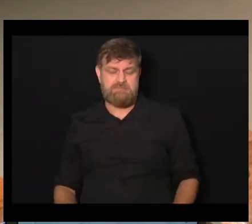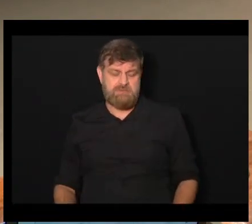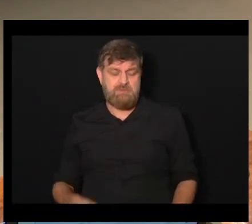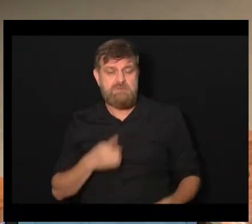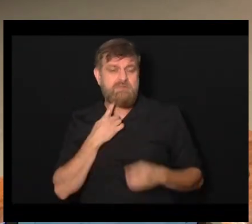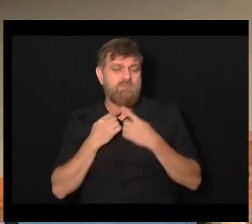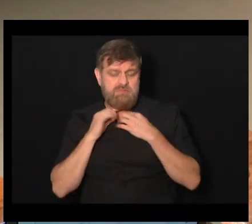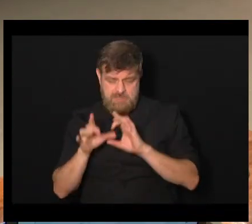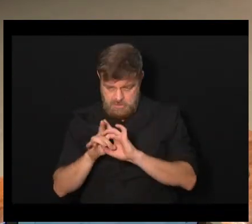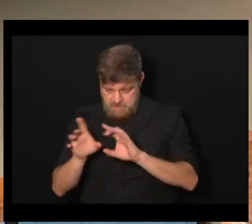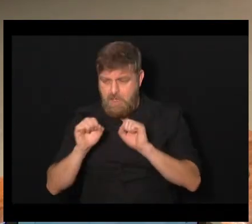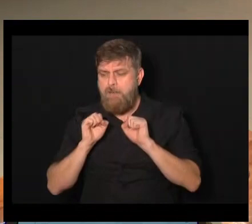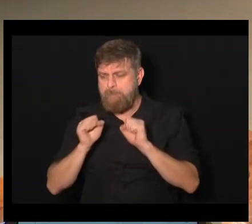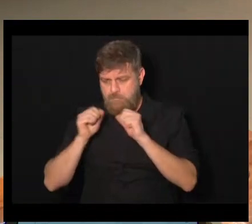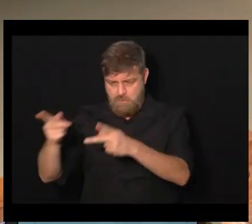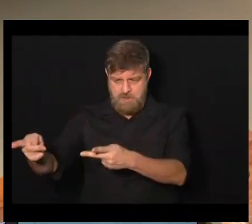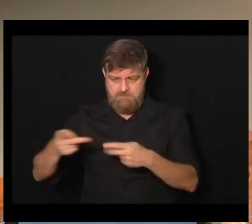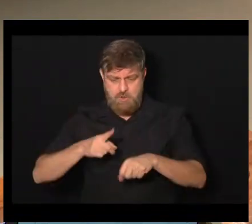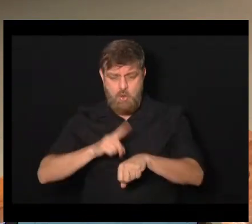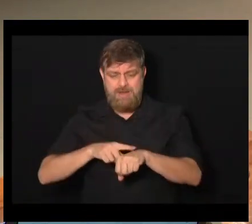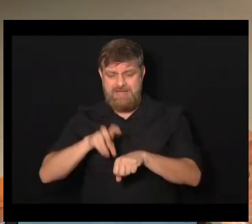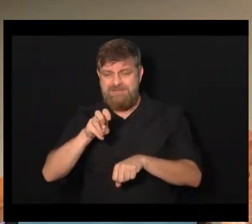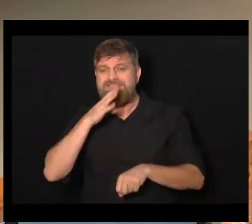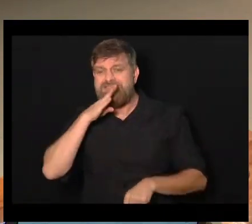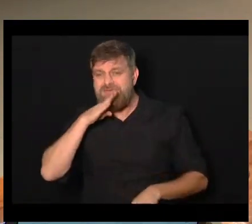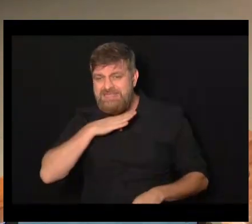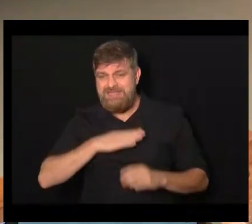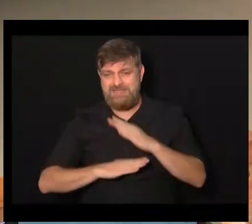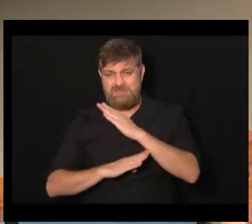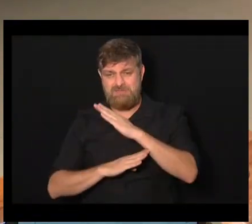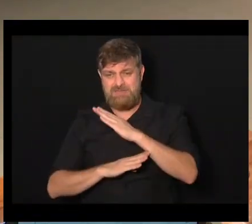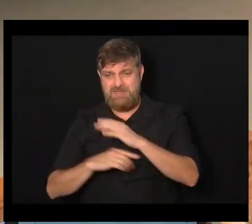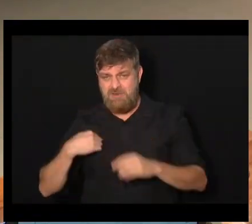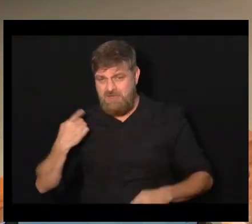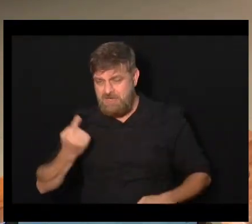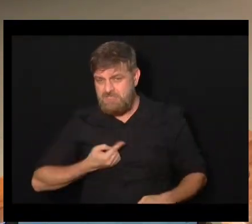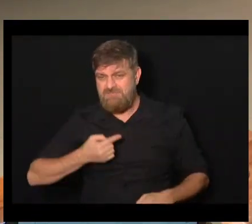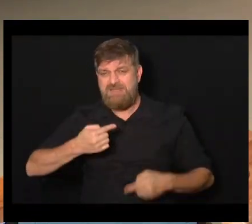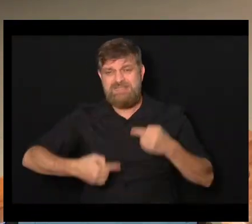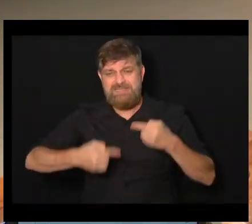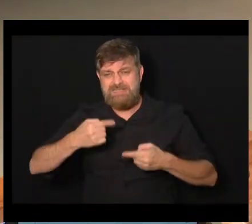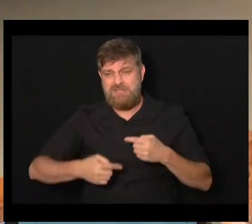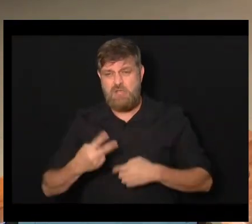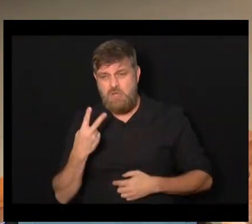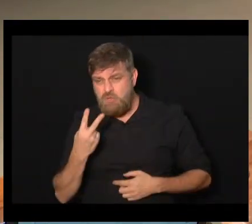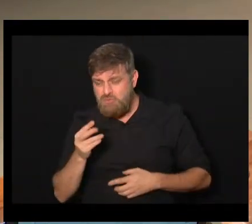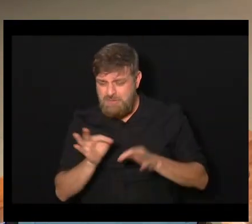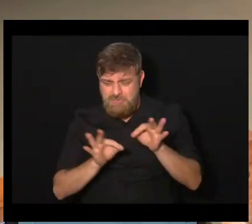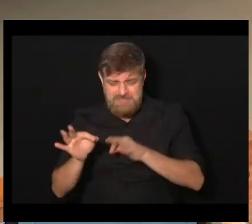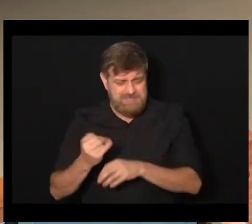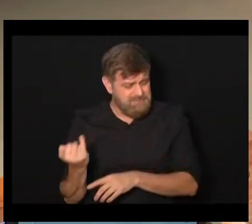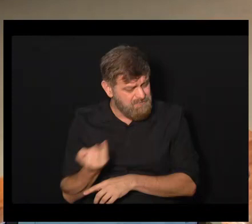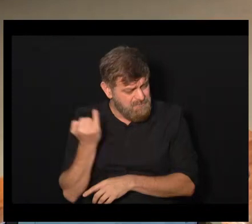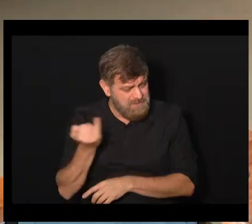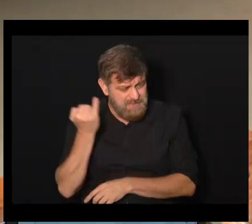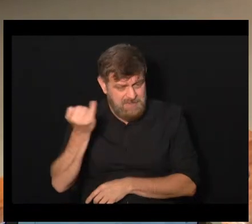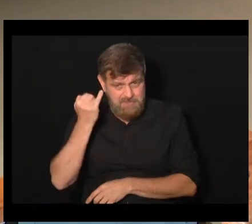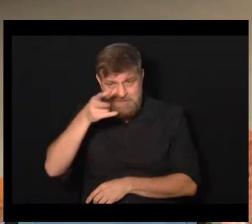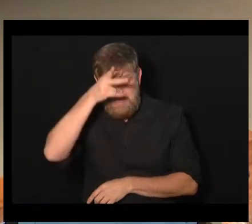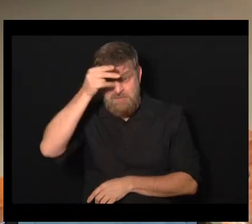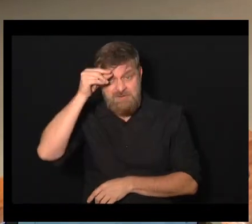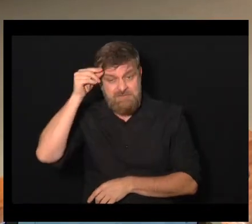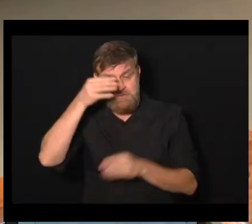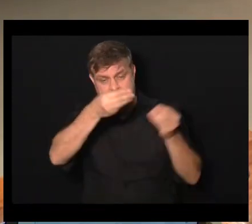queiram, estejam presentes às 17 horas aqui nesse plenário, para que nós possamos tratar dois importantes projetos do